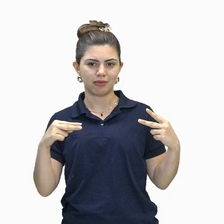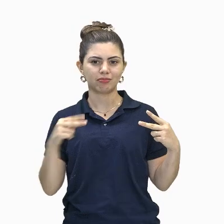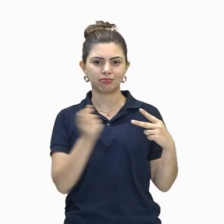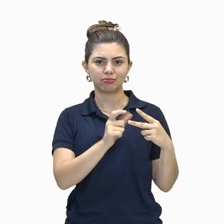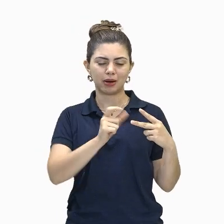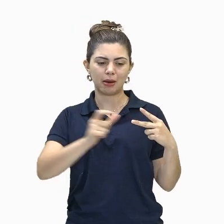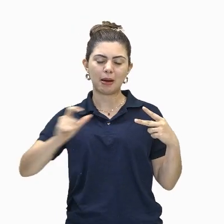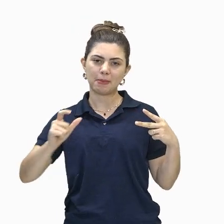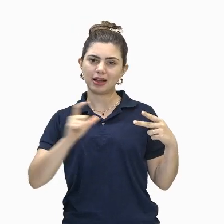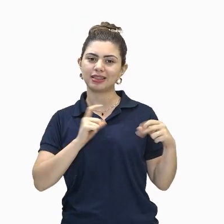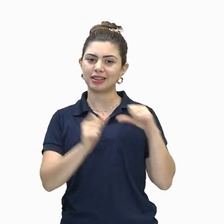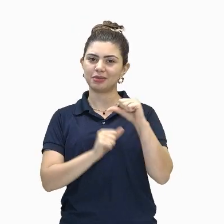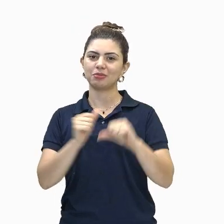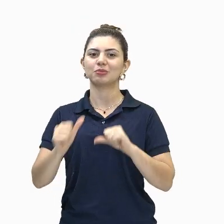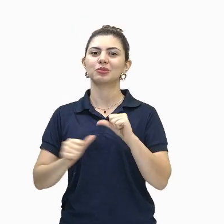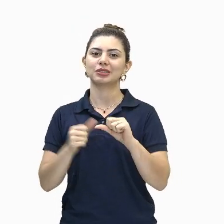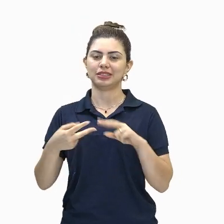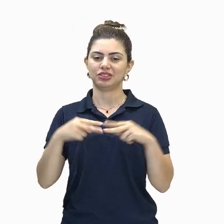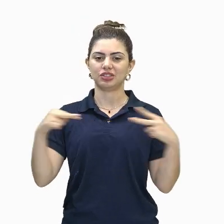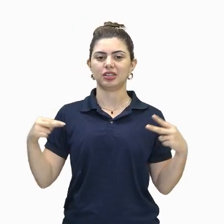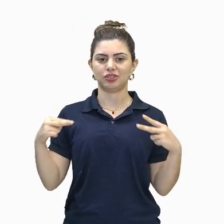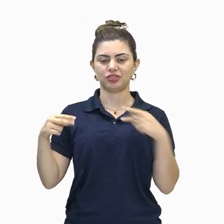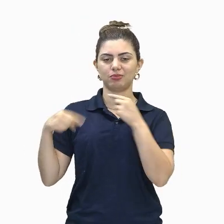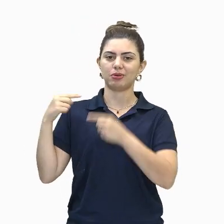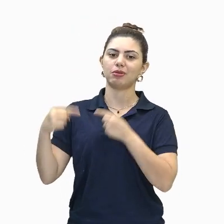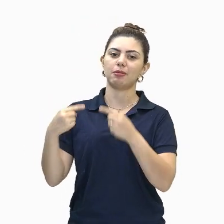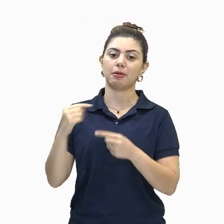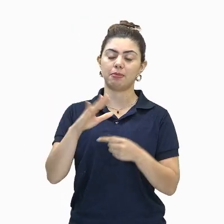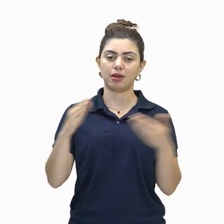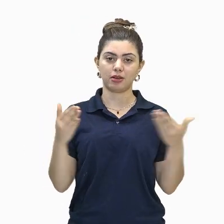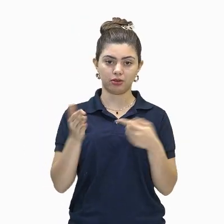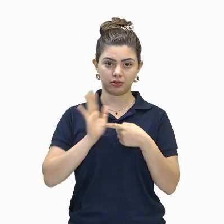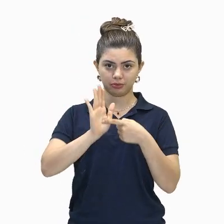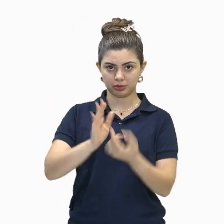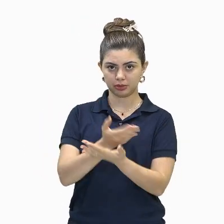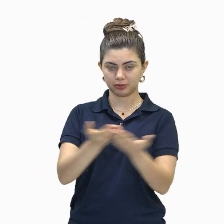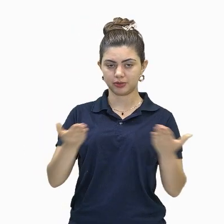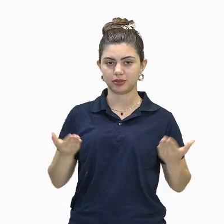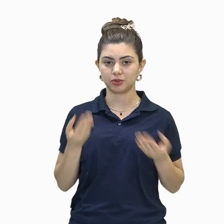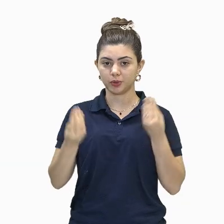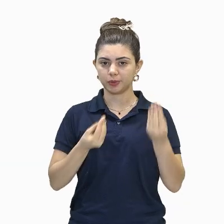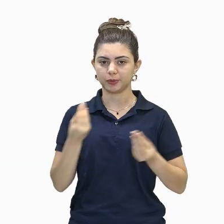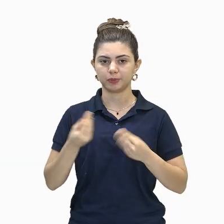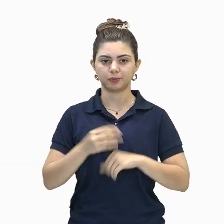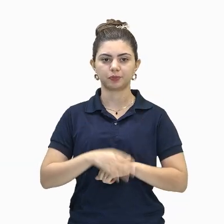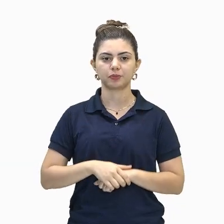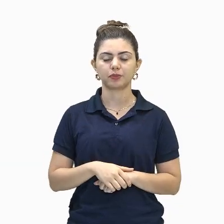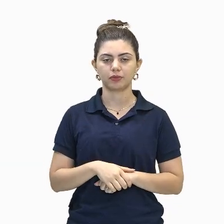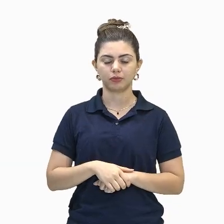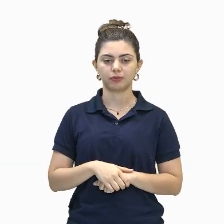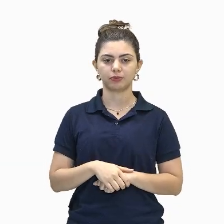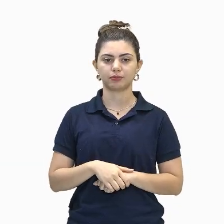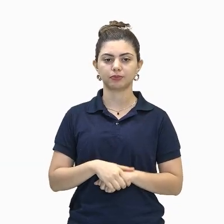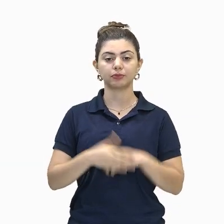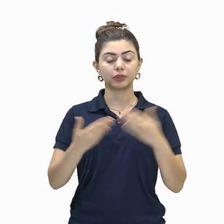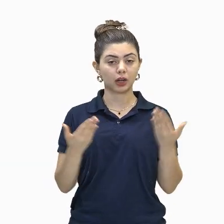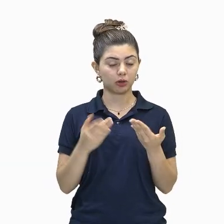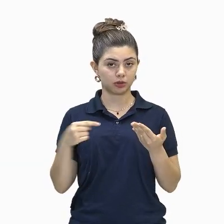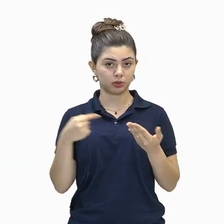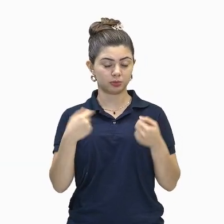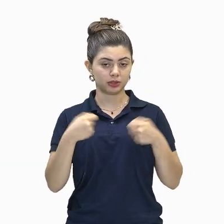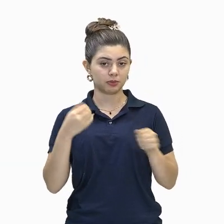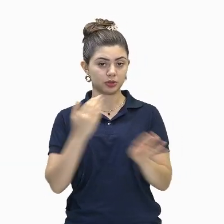genética. Vamos aqui à leitura de um heredograma referente ao albinismo. Então, a gente vai buscar aqui pais